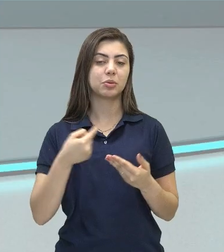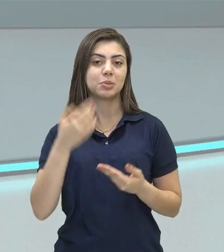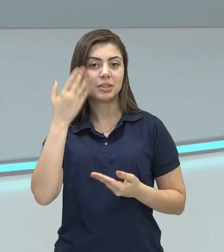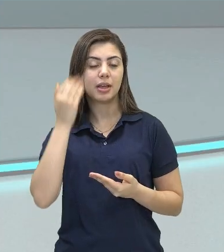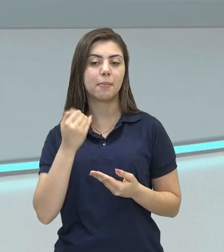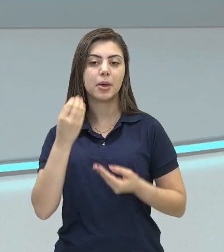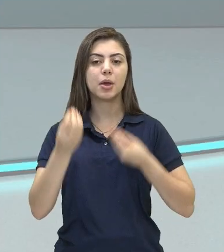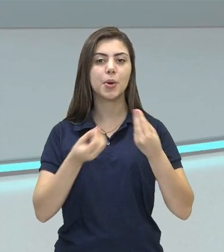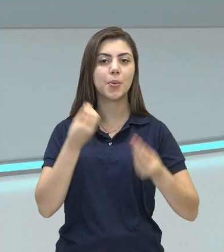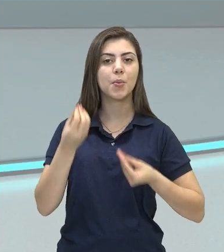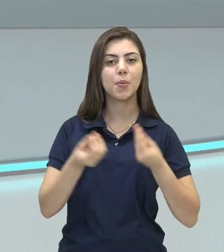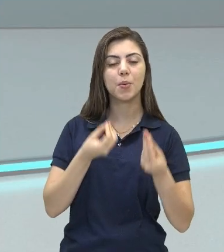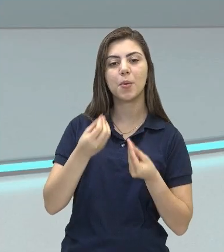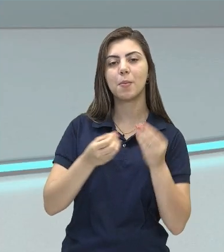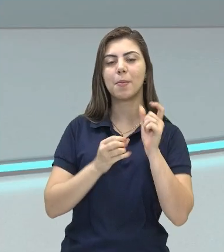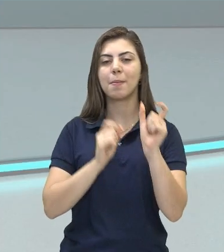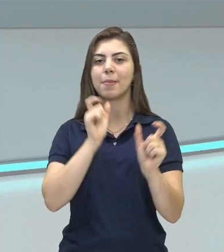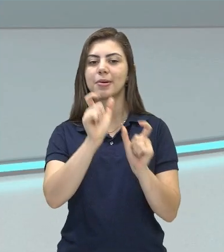essas palavras,